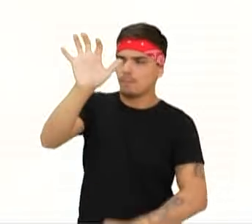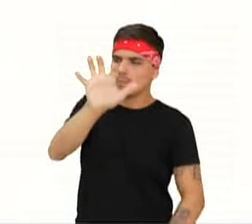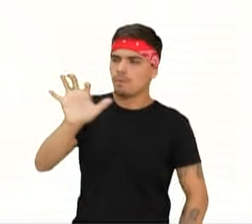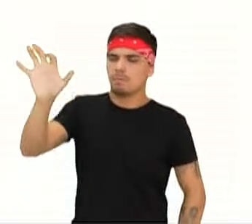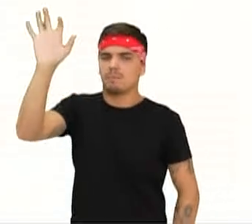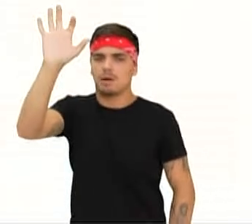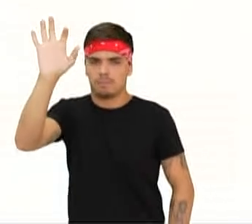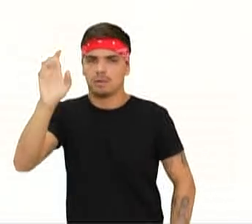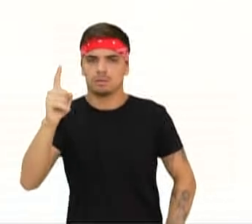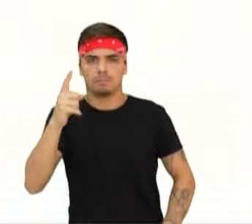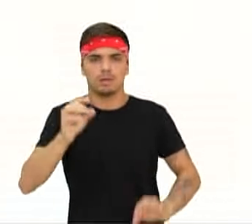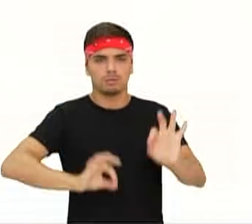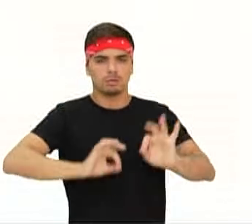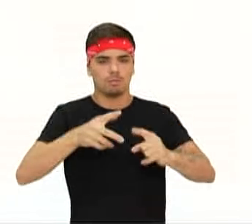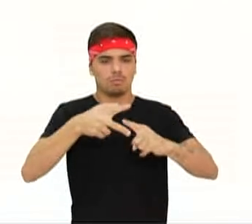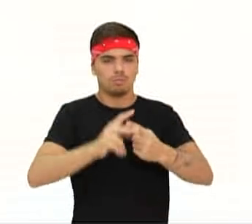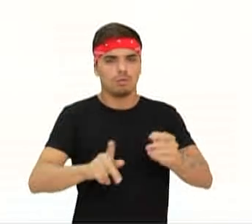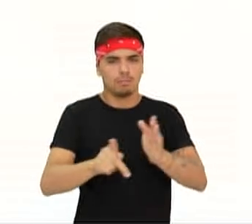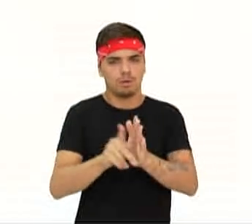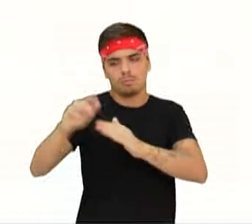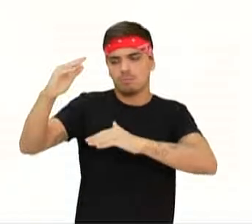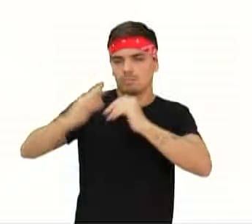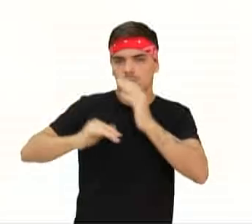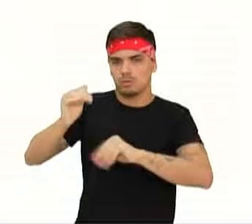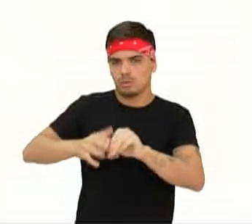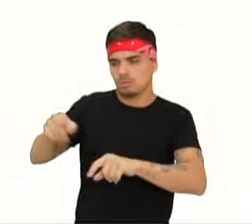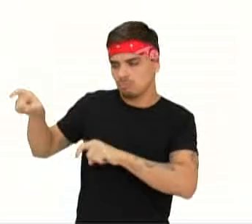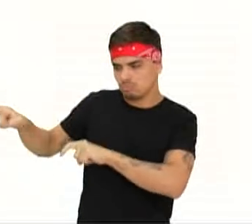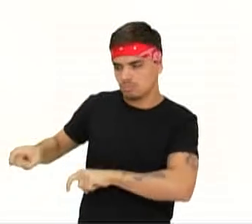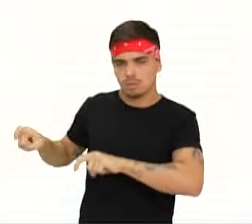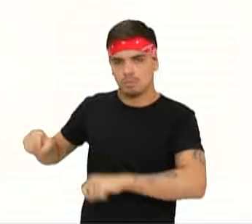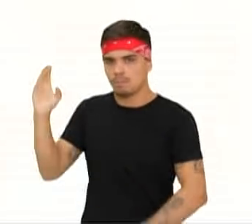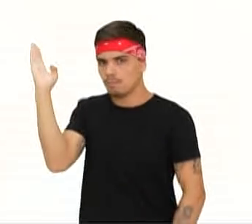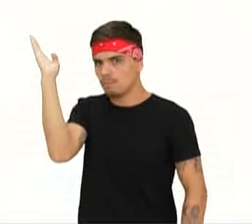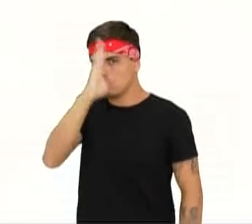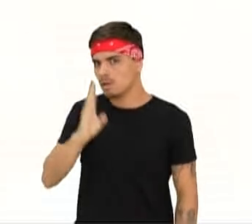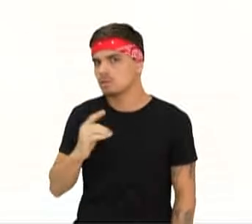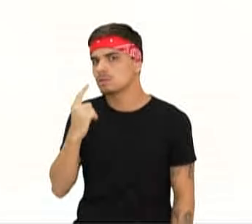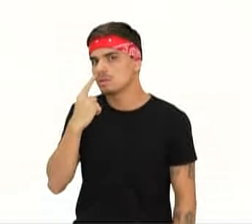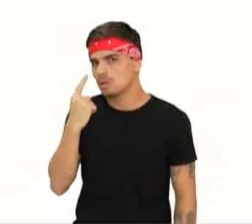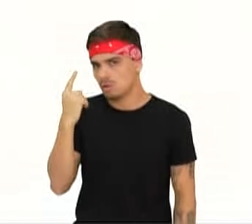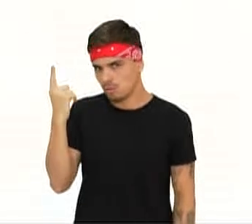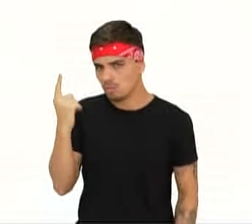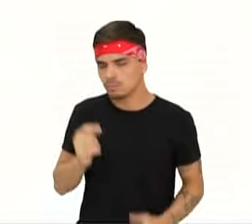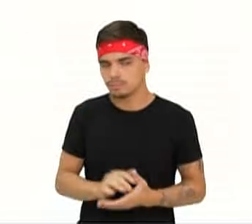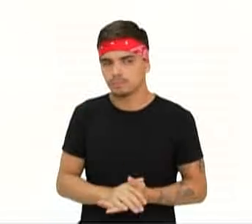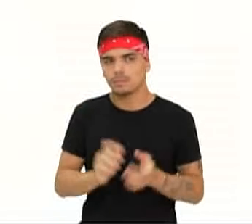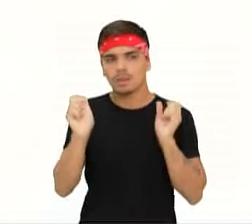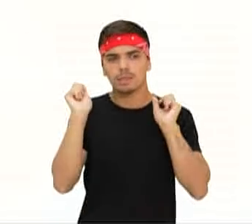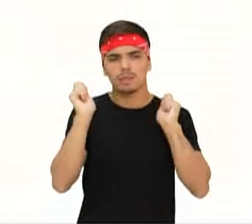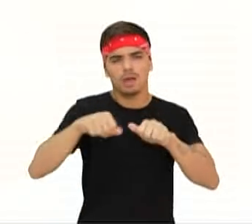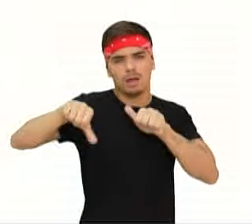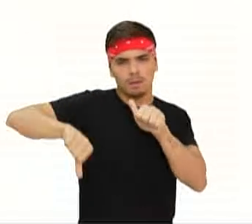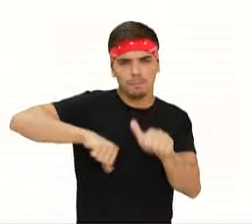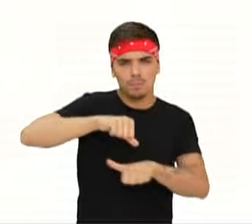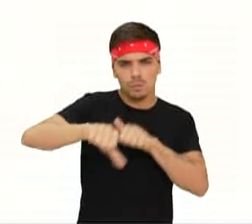a configuração da produção agrícola brasileira, olha como é importante, pode